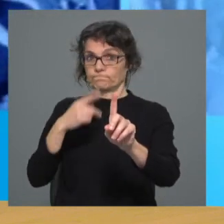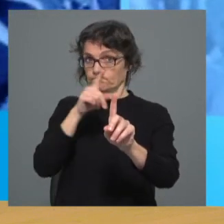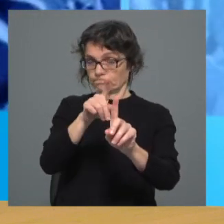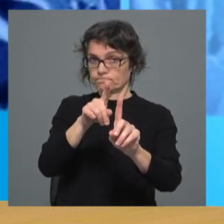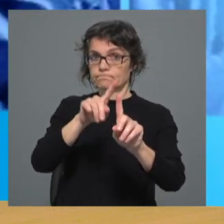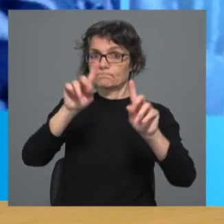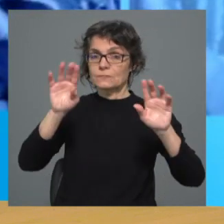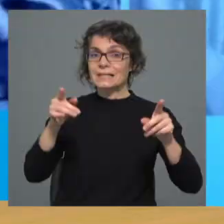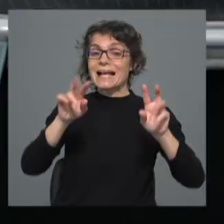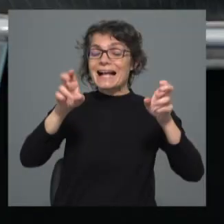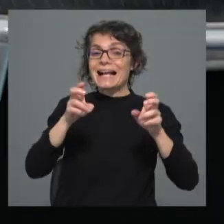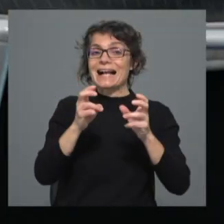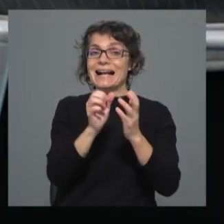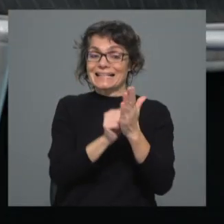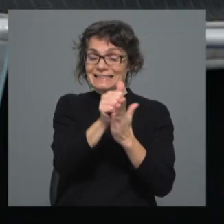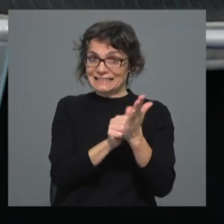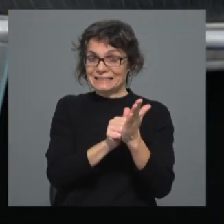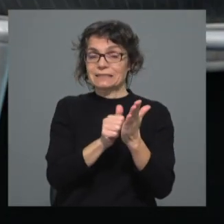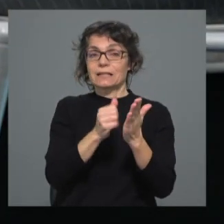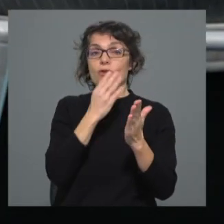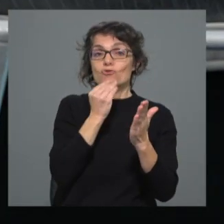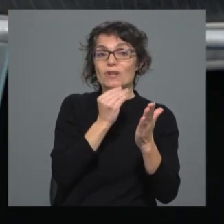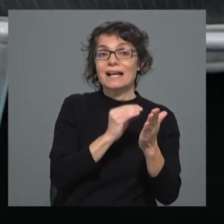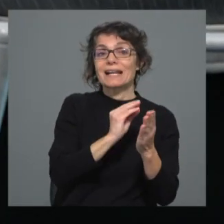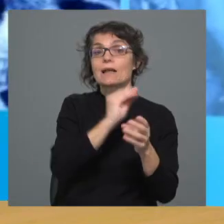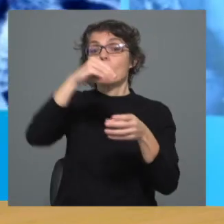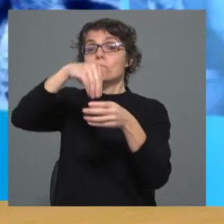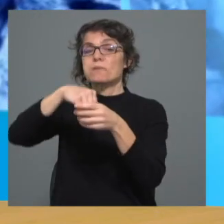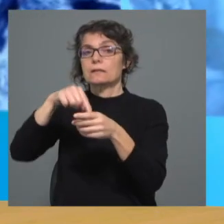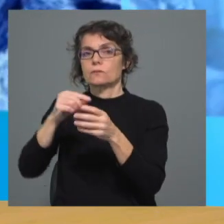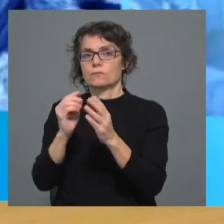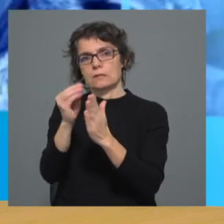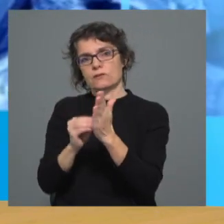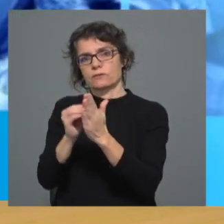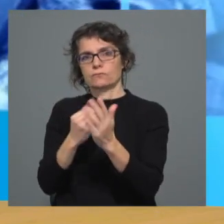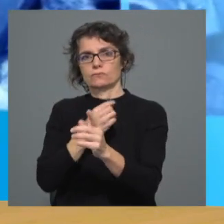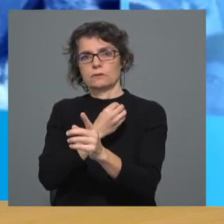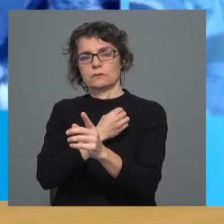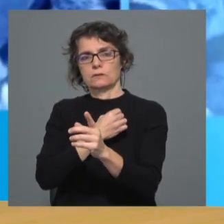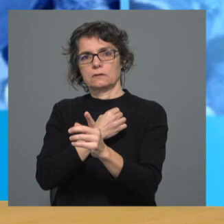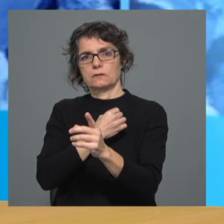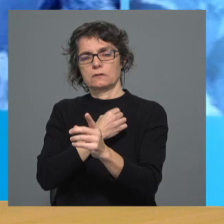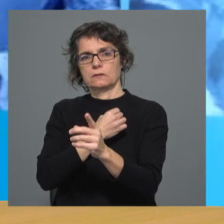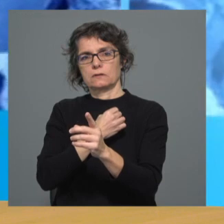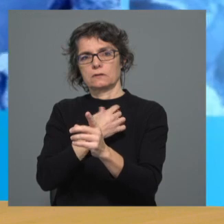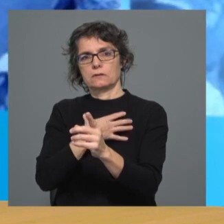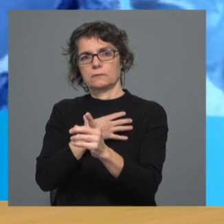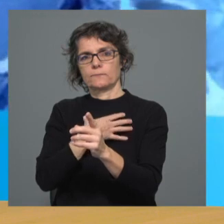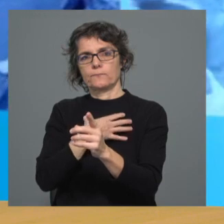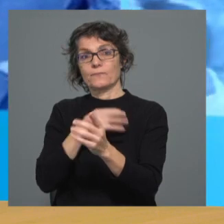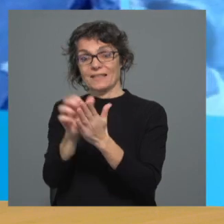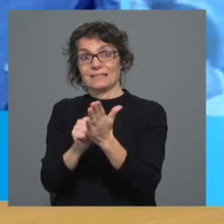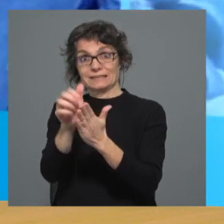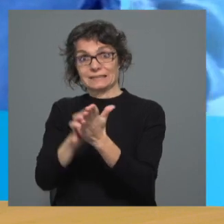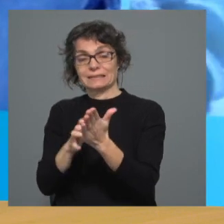Escrituras judaicas na Escritura cristã. Que também é um texto mostrando os contributos, e isso são assinaláveis, porque muitas